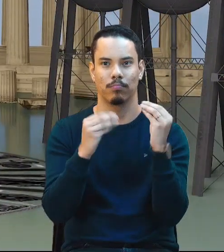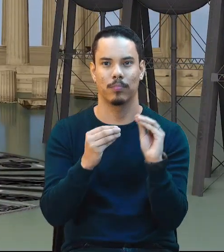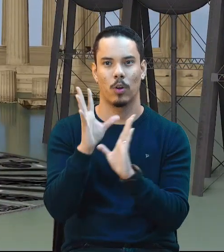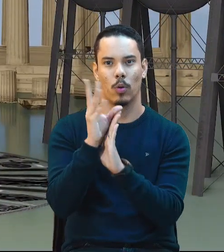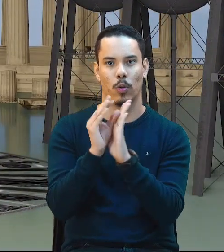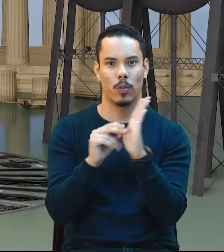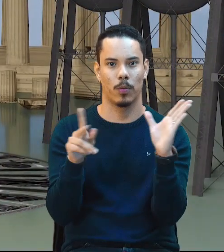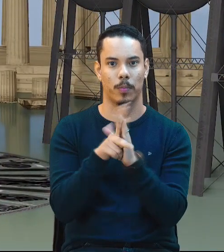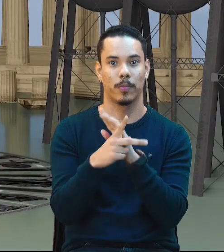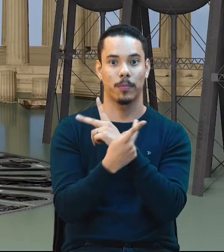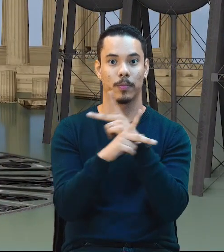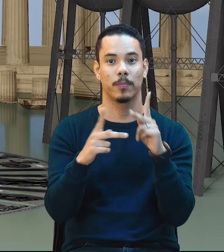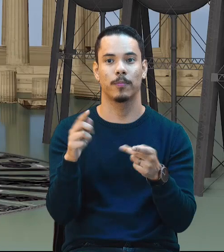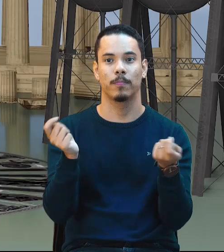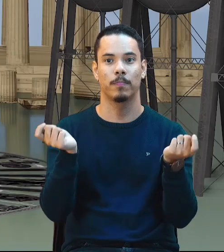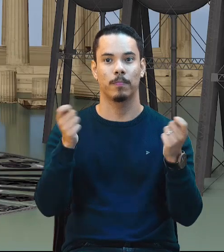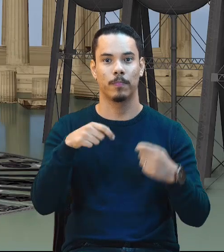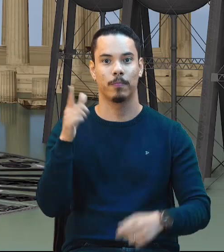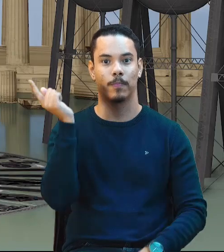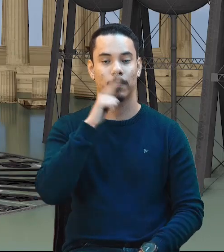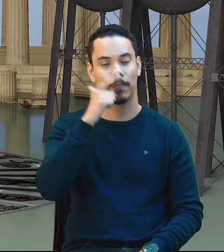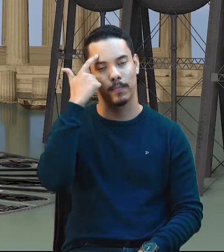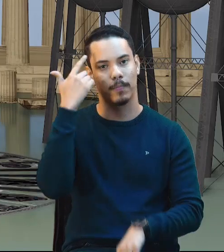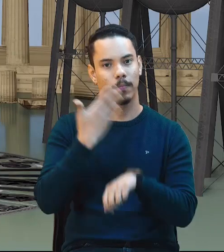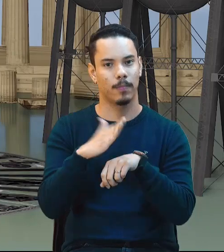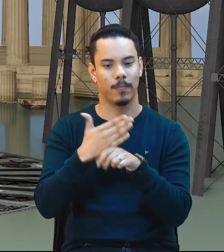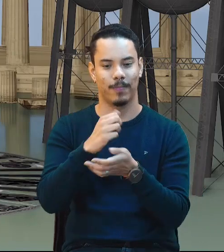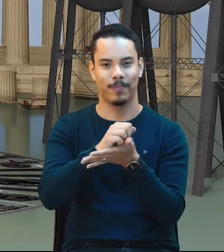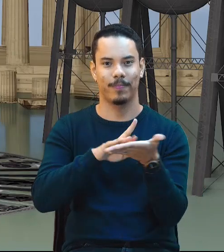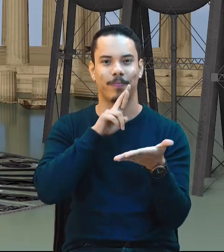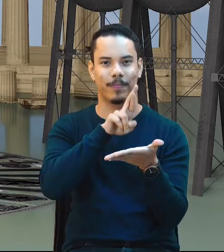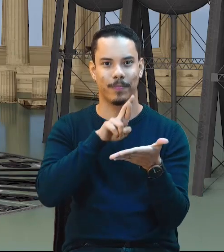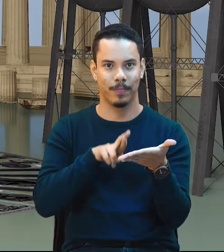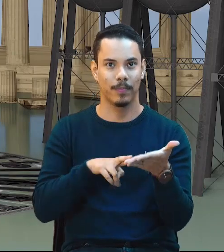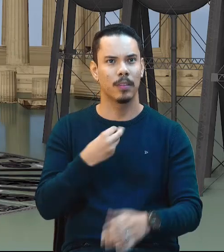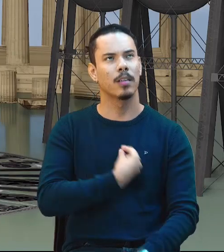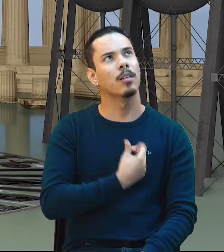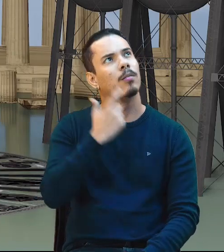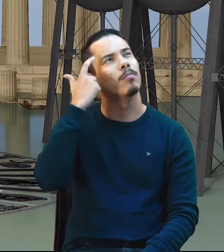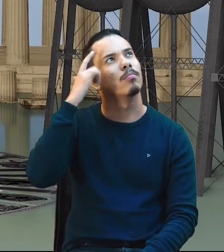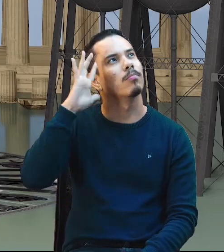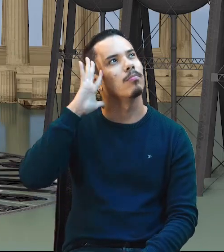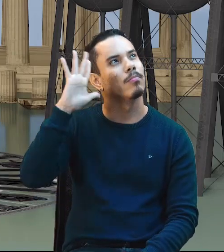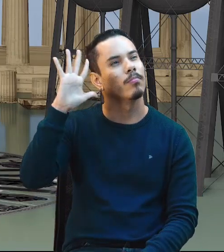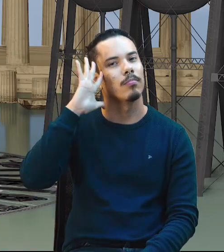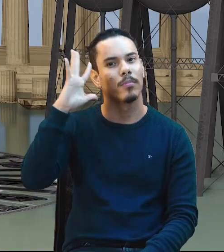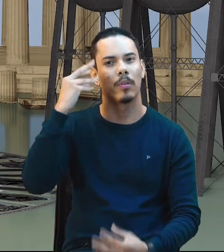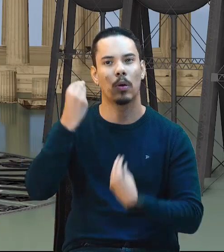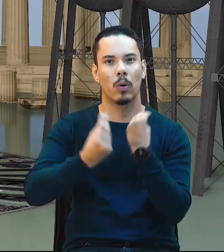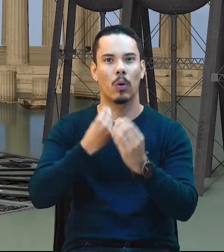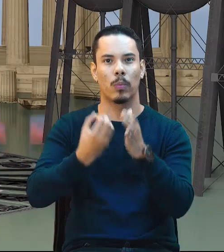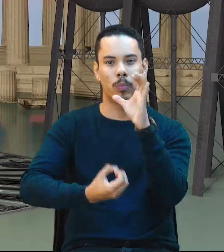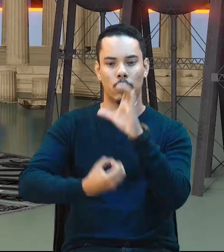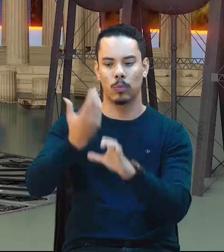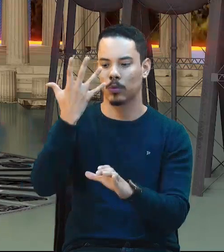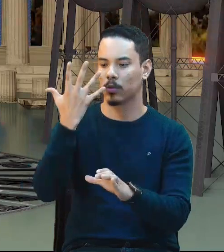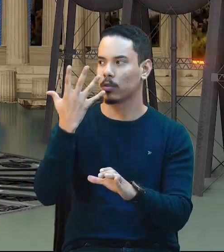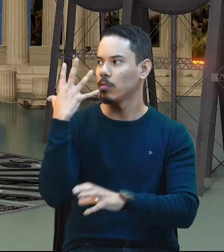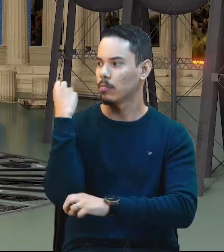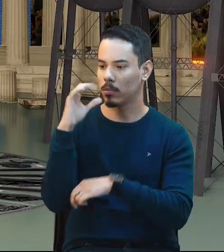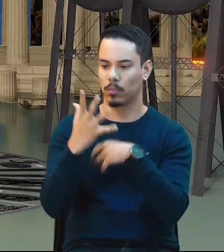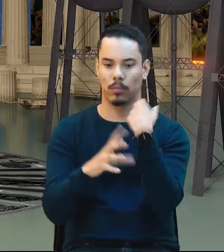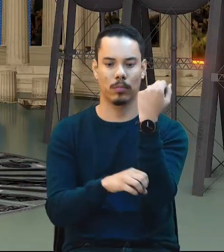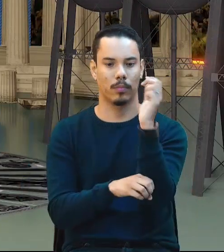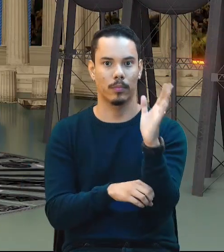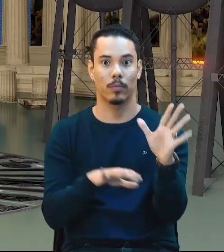para que vocês possam exercitar, fazer as atividades. Estava eu agora aqui pensando, gente, como surgiu a natureza, como surgiu esse